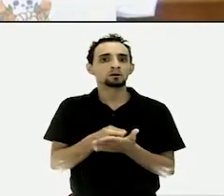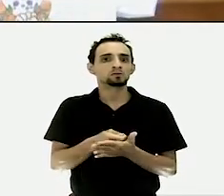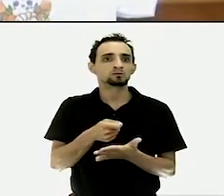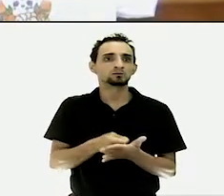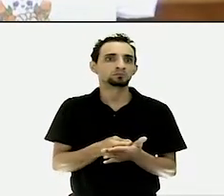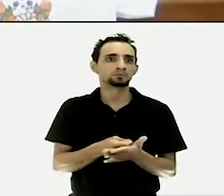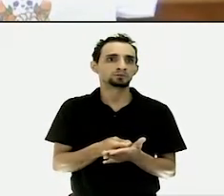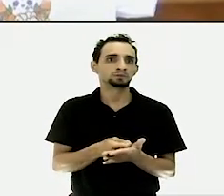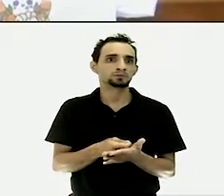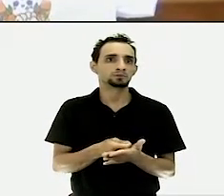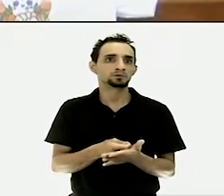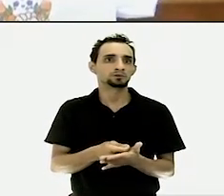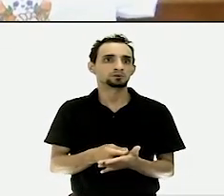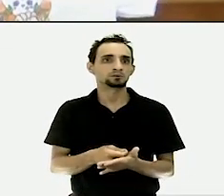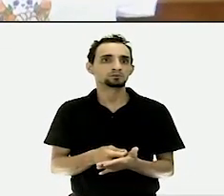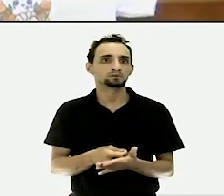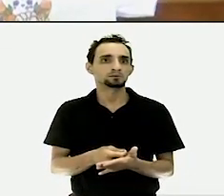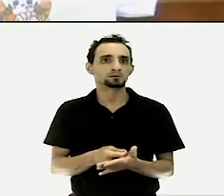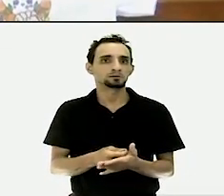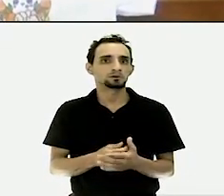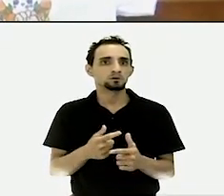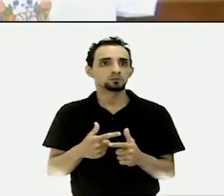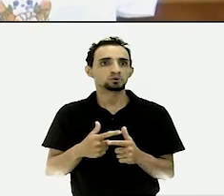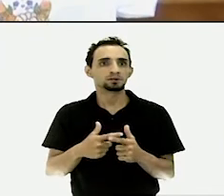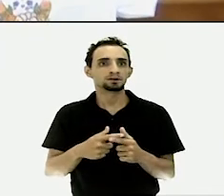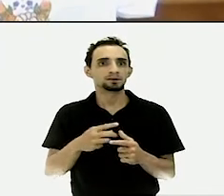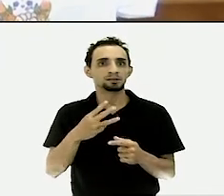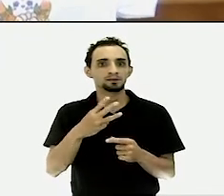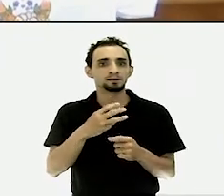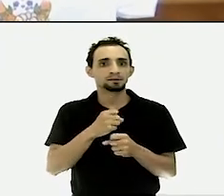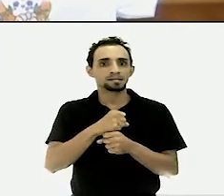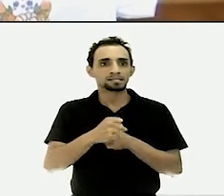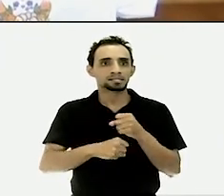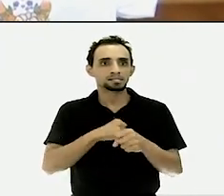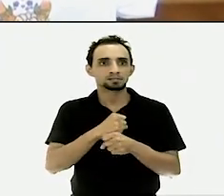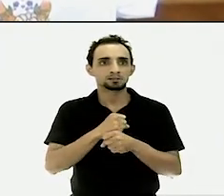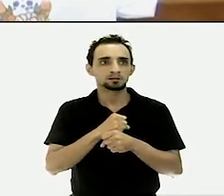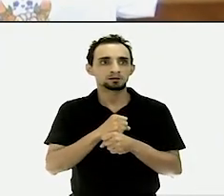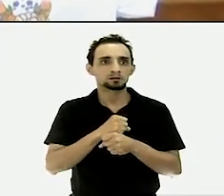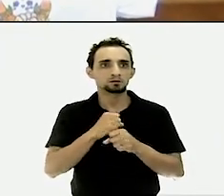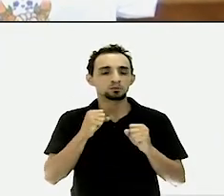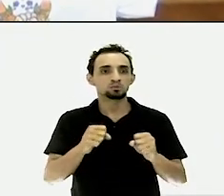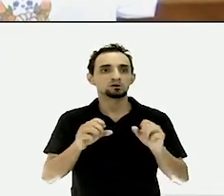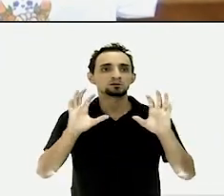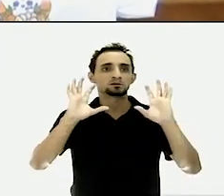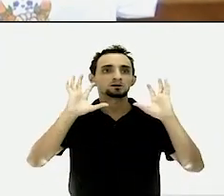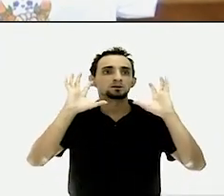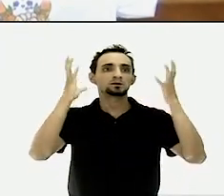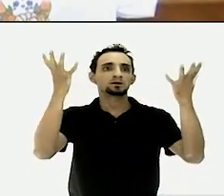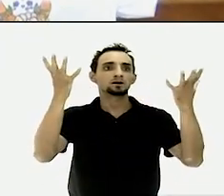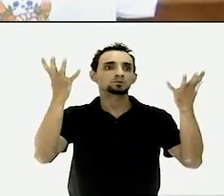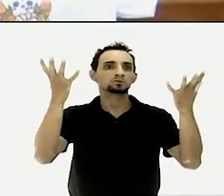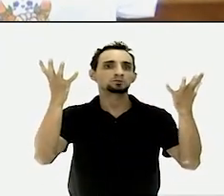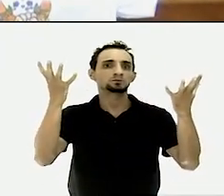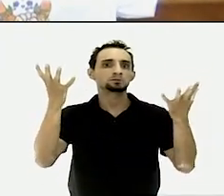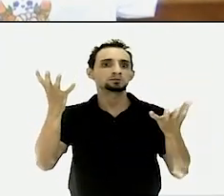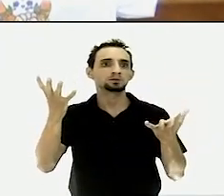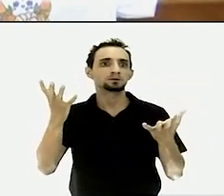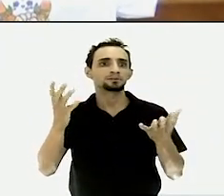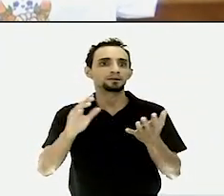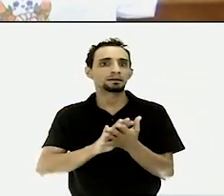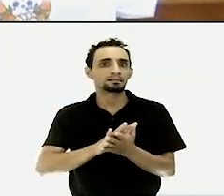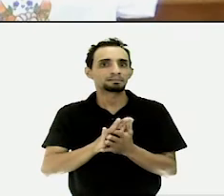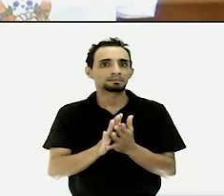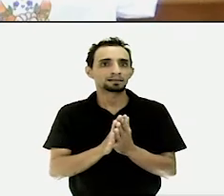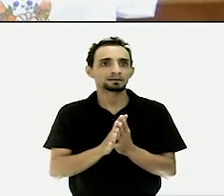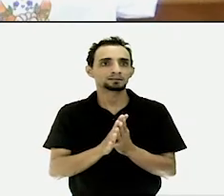então algumas nem estão como secretários, né, isso uhum. do Estado, mas nós vamos ter que enviar, porque nós não podemos pular a sim, ordem. Sim,